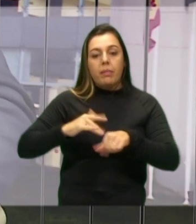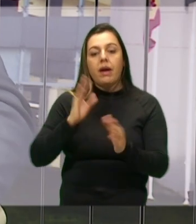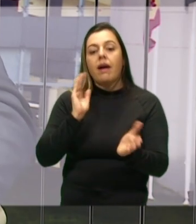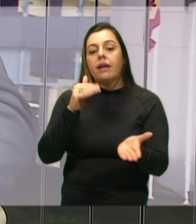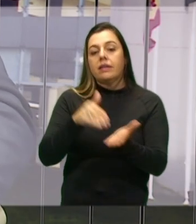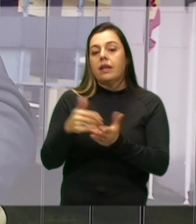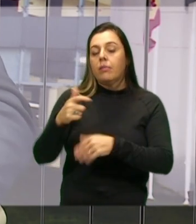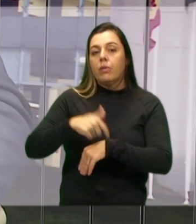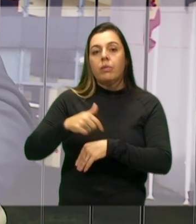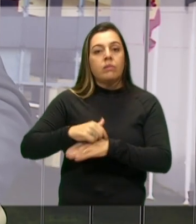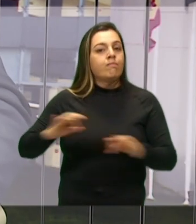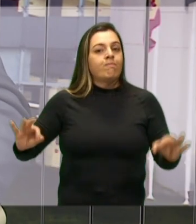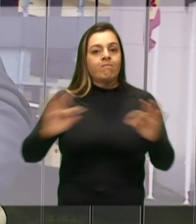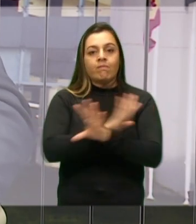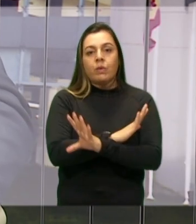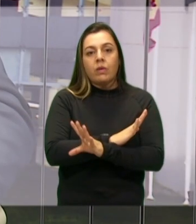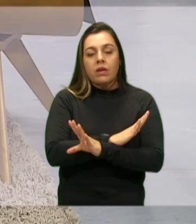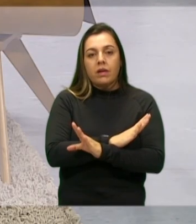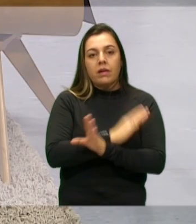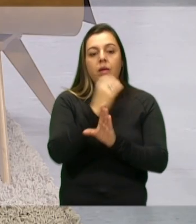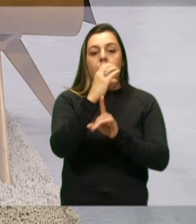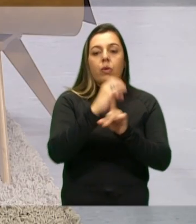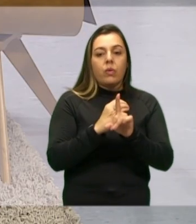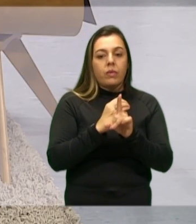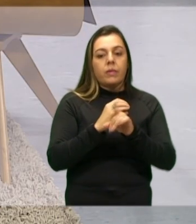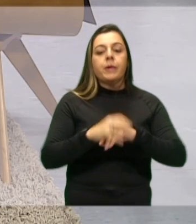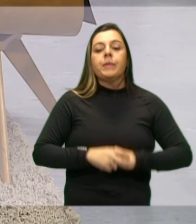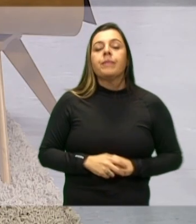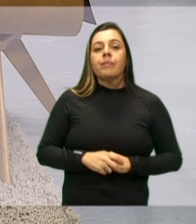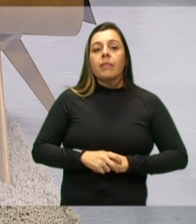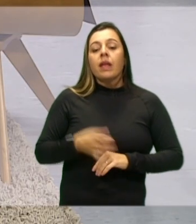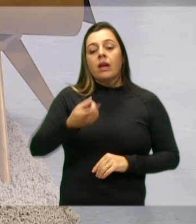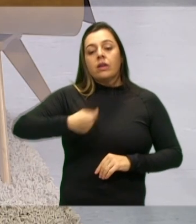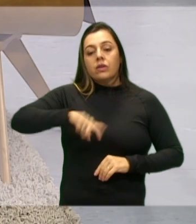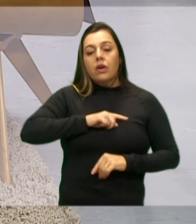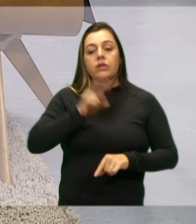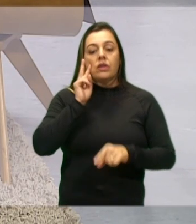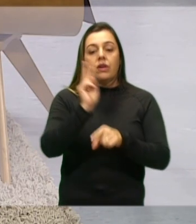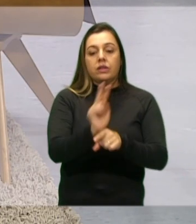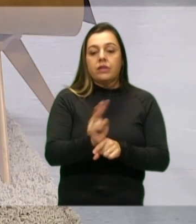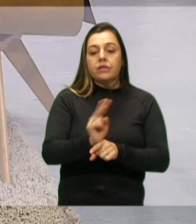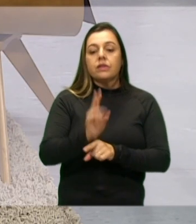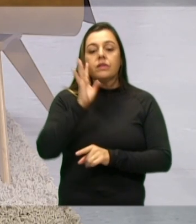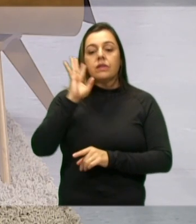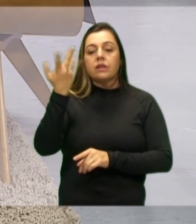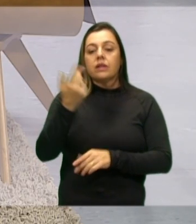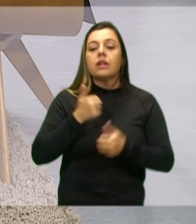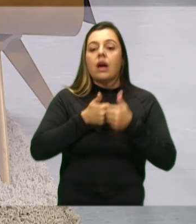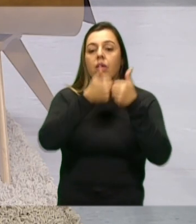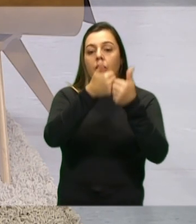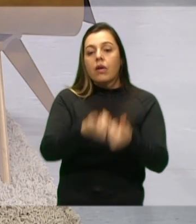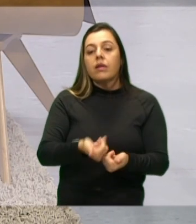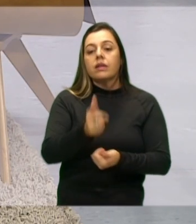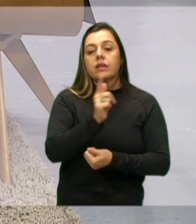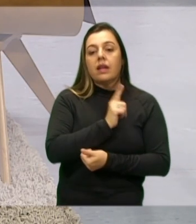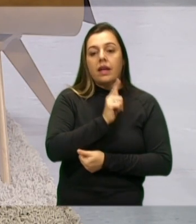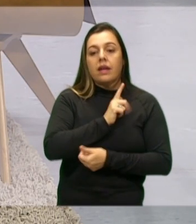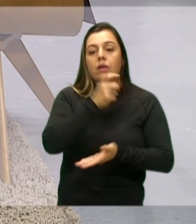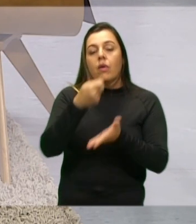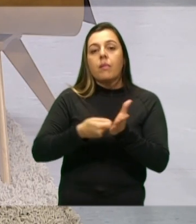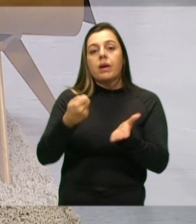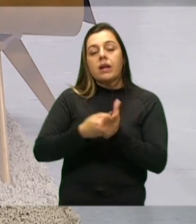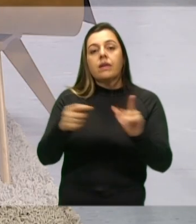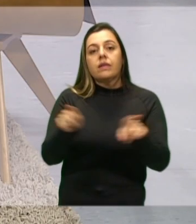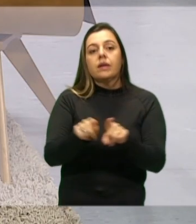até o momento não concluiu esse cronograma que ele entregou. A gente está fiscalizando essa situação, está acompanhando e tem cobrado